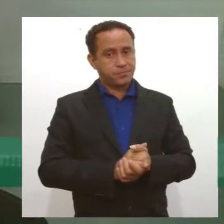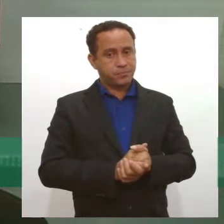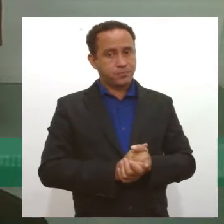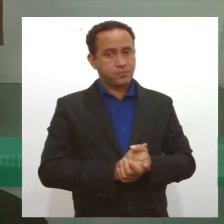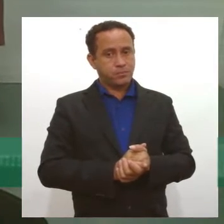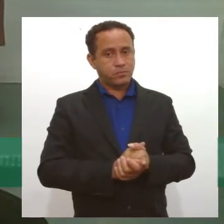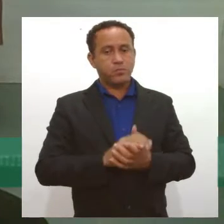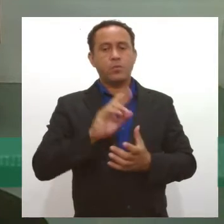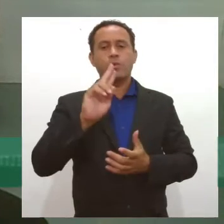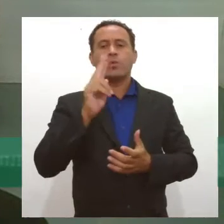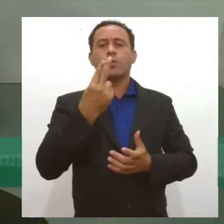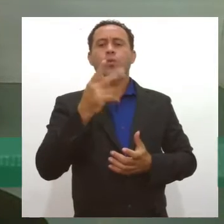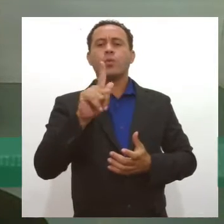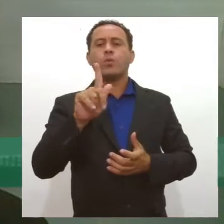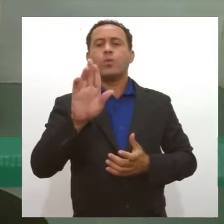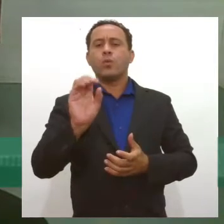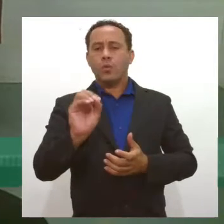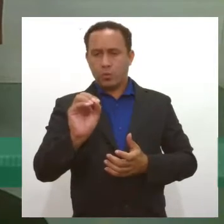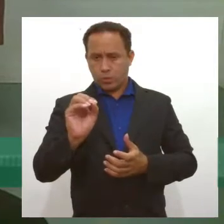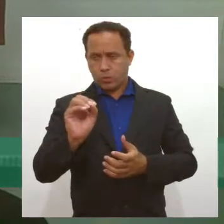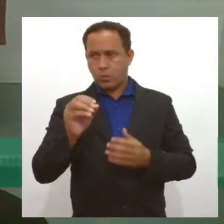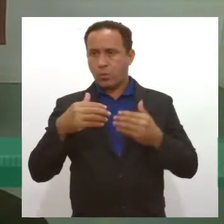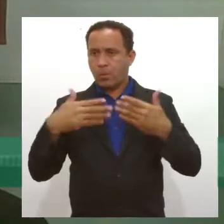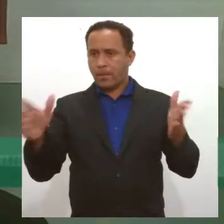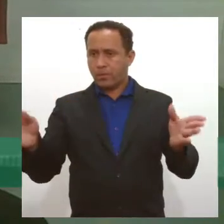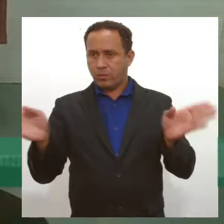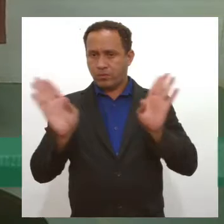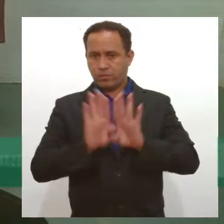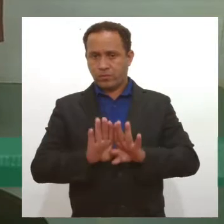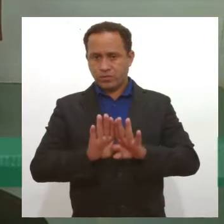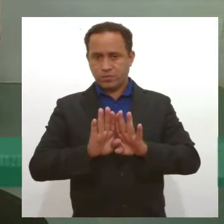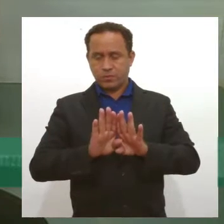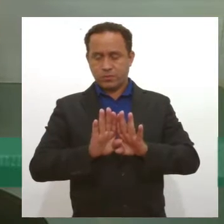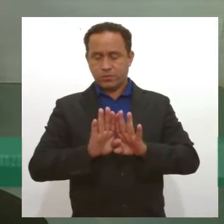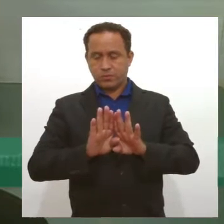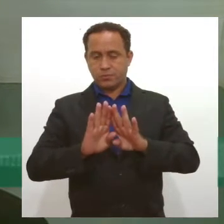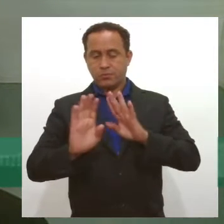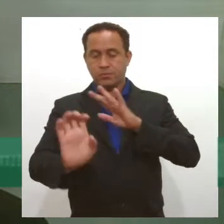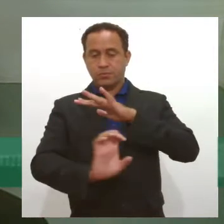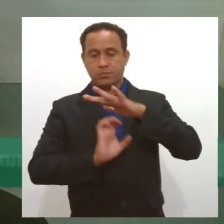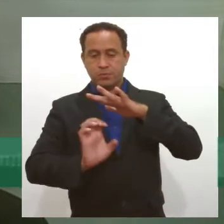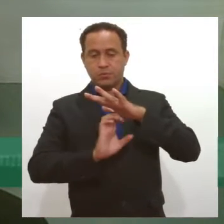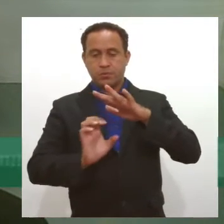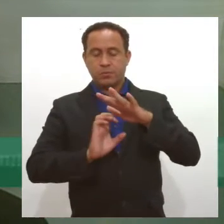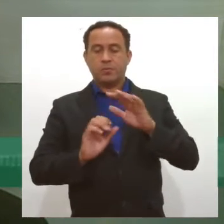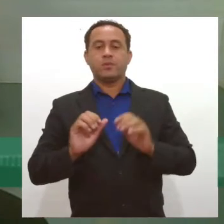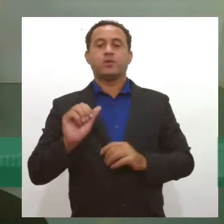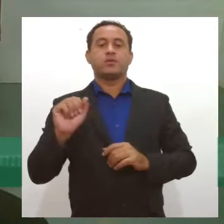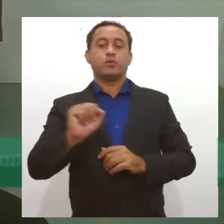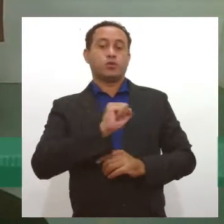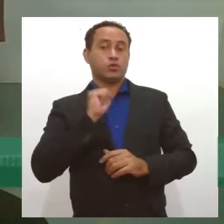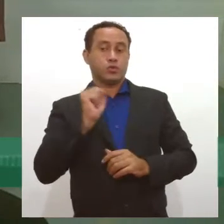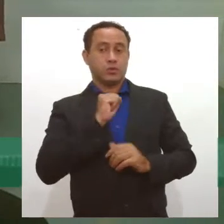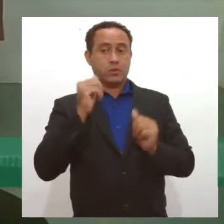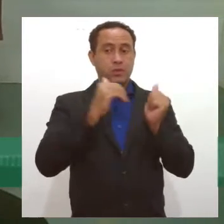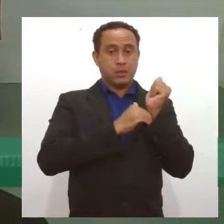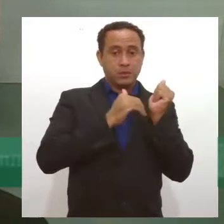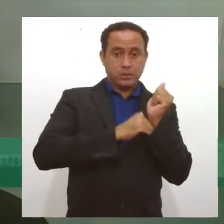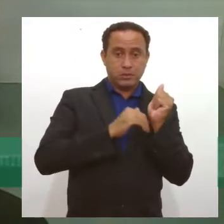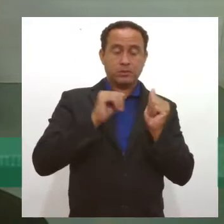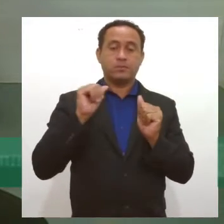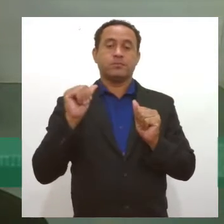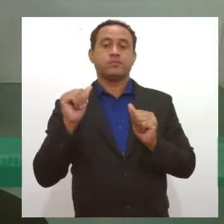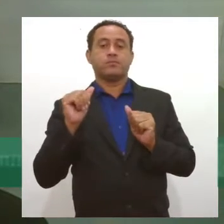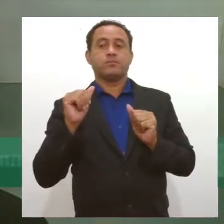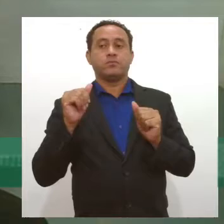Hugo, com relação à abertura e fechamento, né, de uma empresa, sociedade anônima, sociedade limitada, como